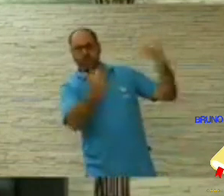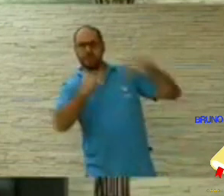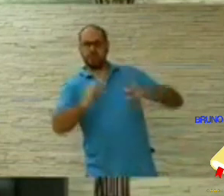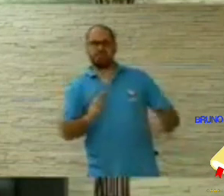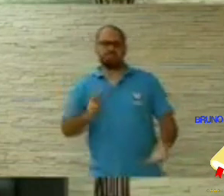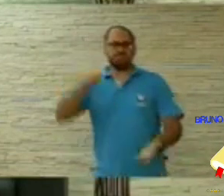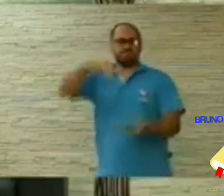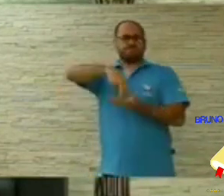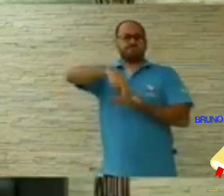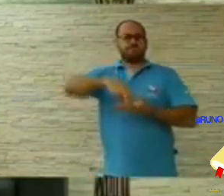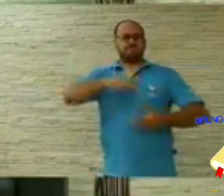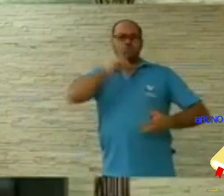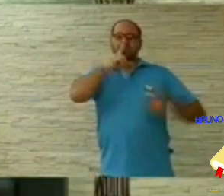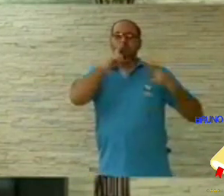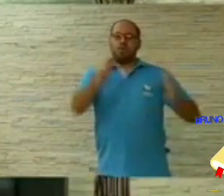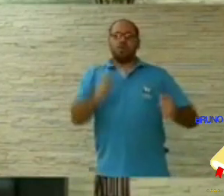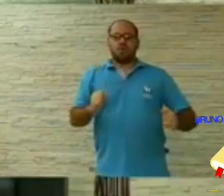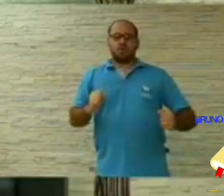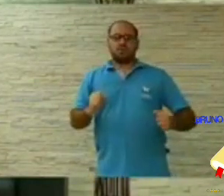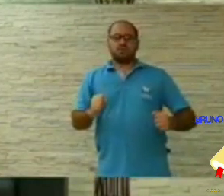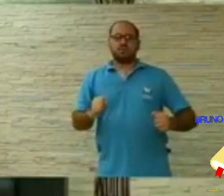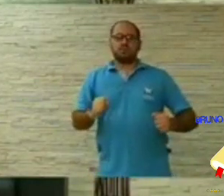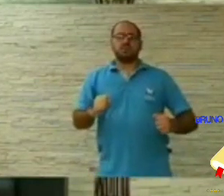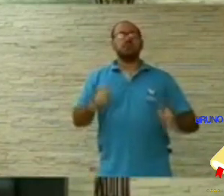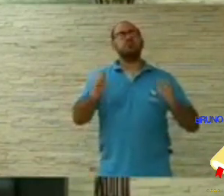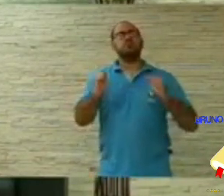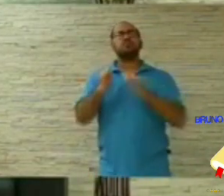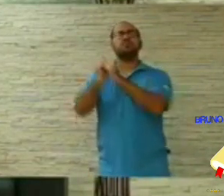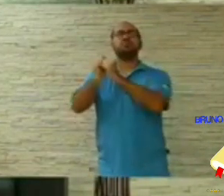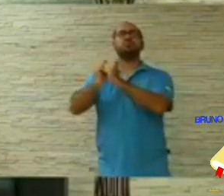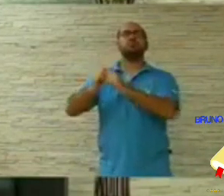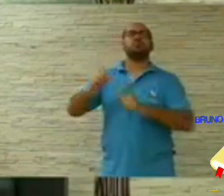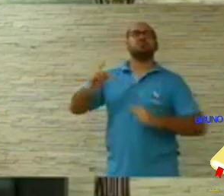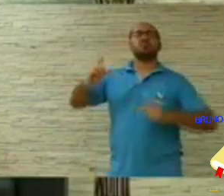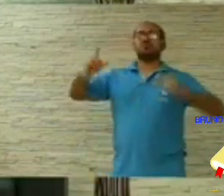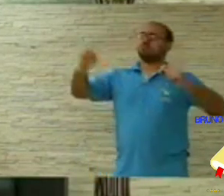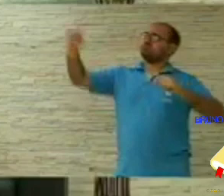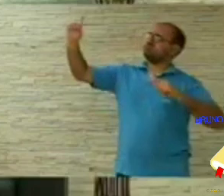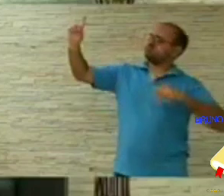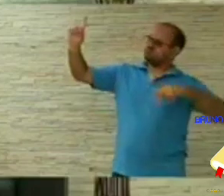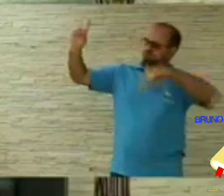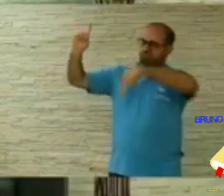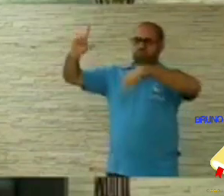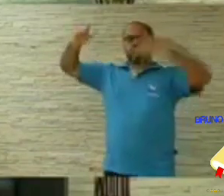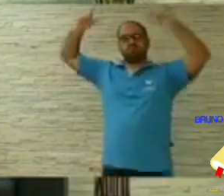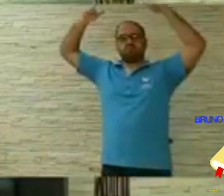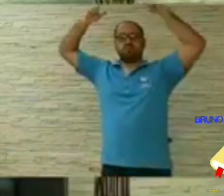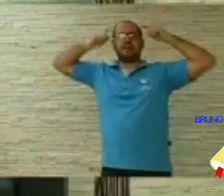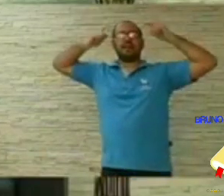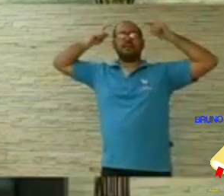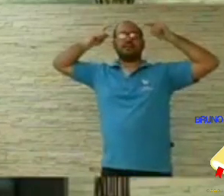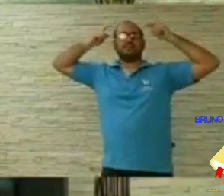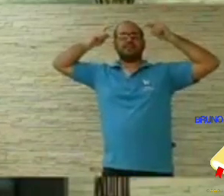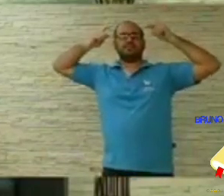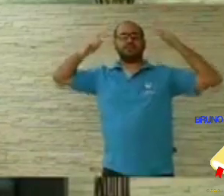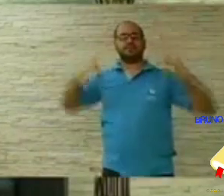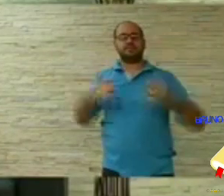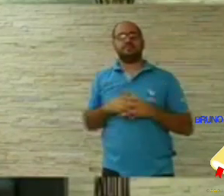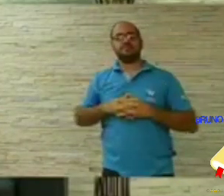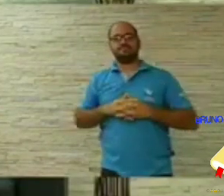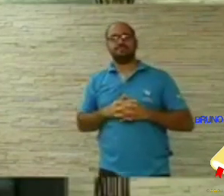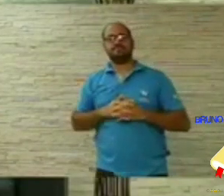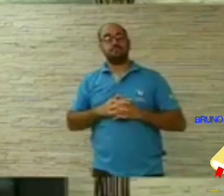do seu povo. Meu querido amigo, meu irmão, minha irmã, você que está me ouvindo nessa